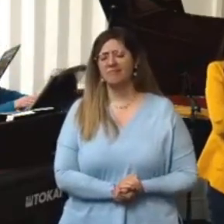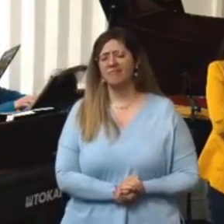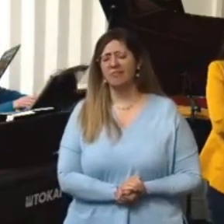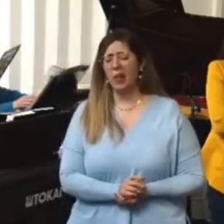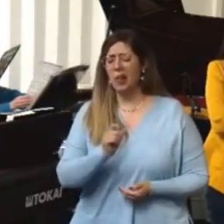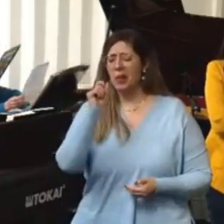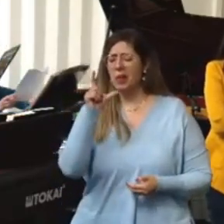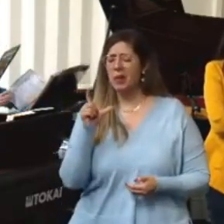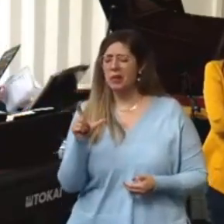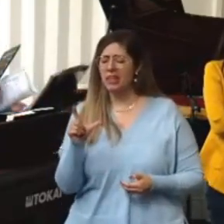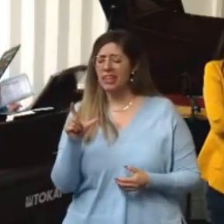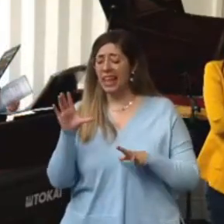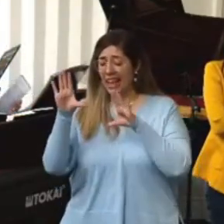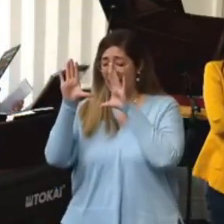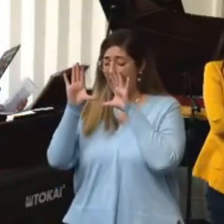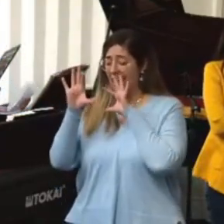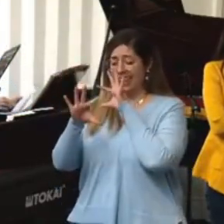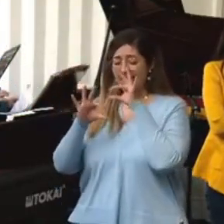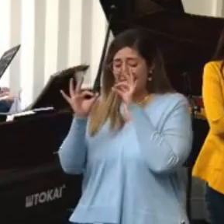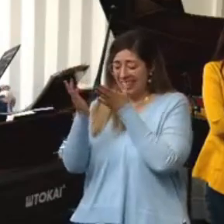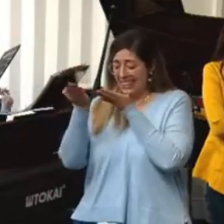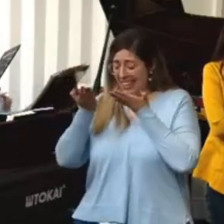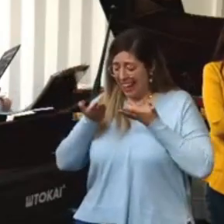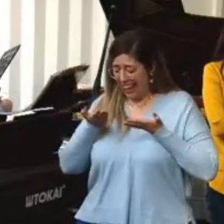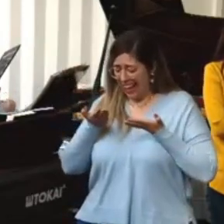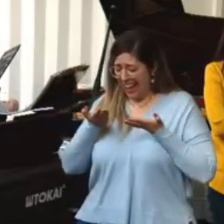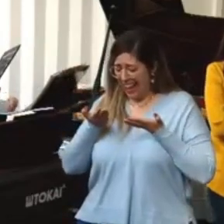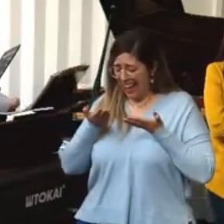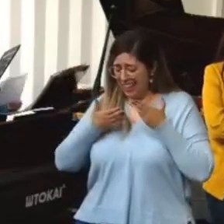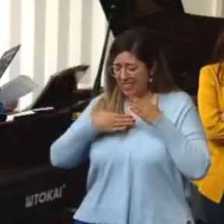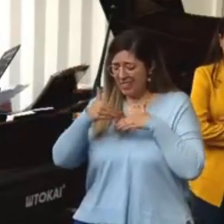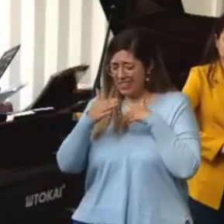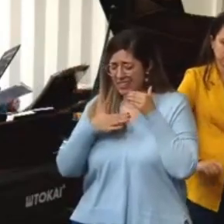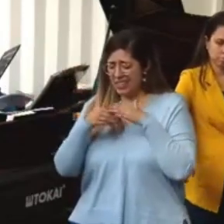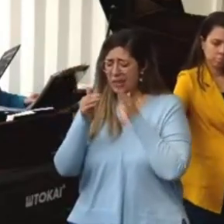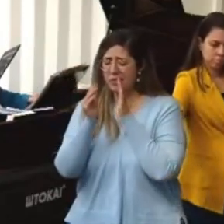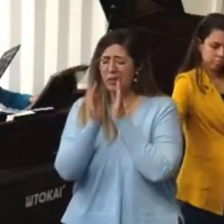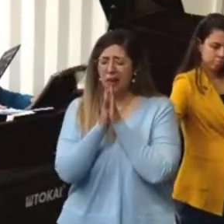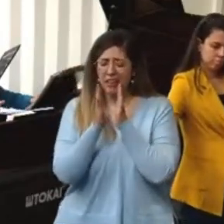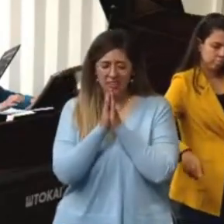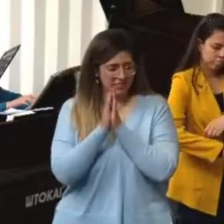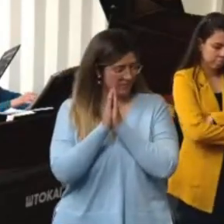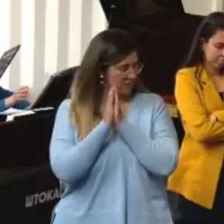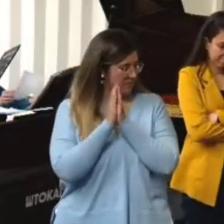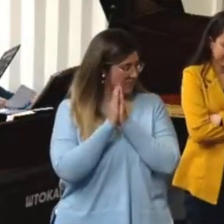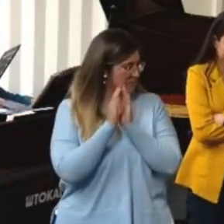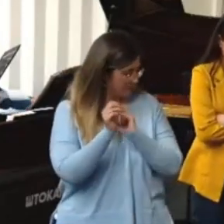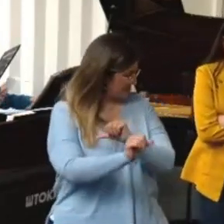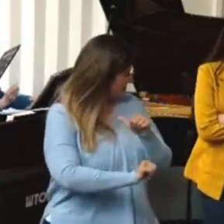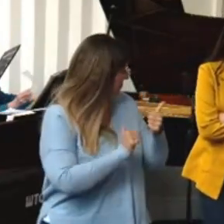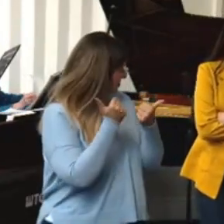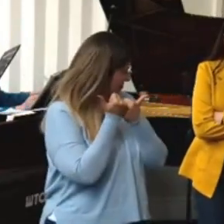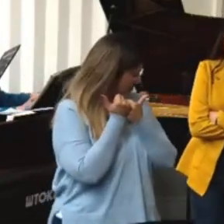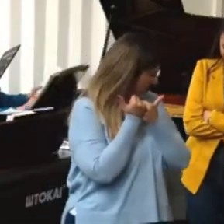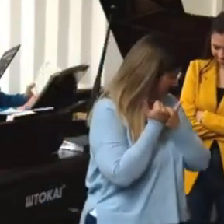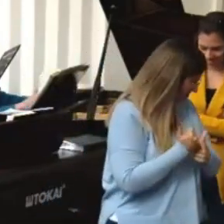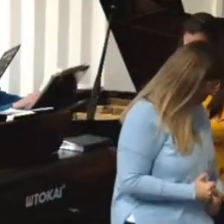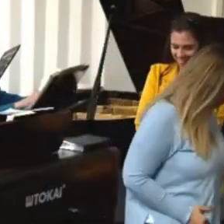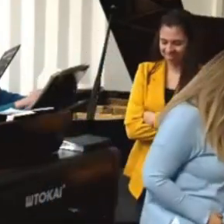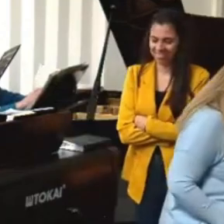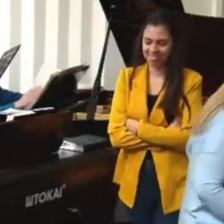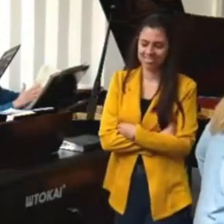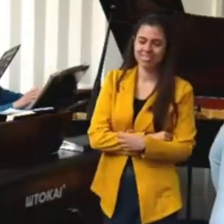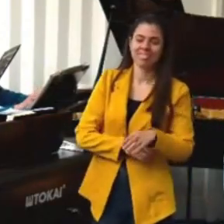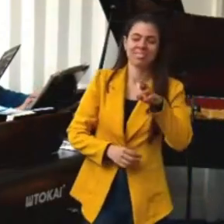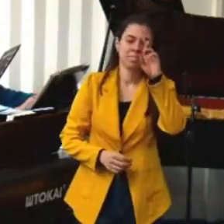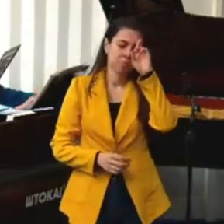o que estamos fazendo com o que recebemos de Deus. Senhor, eu quero orar nessa manhã por